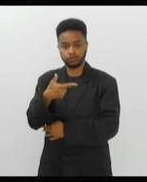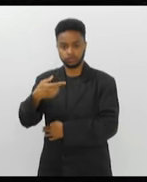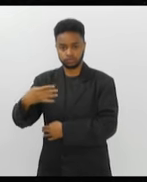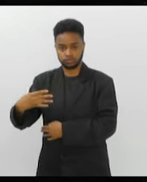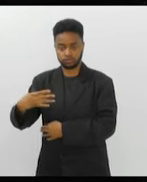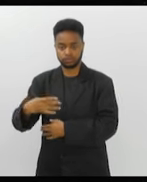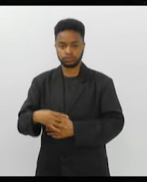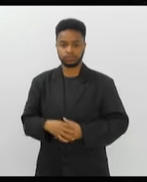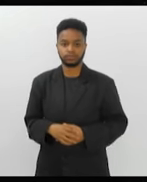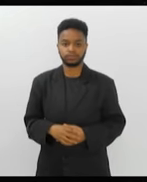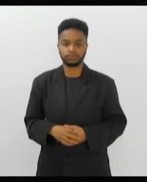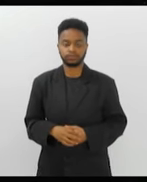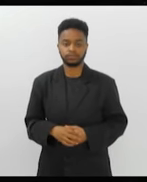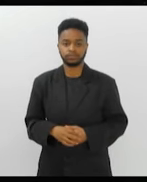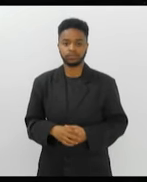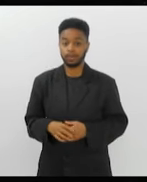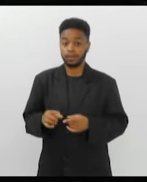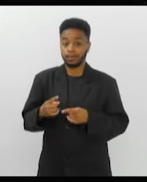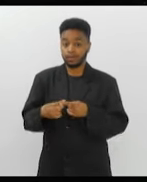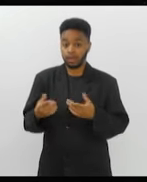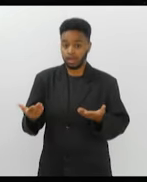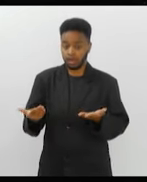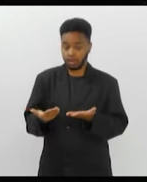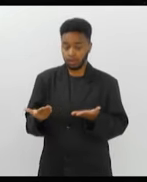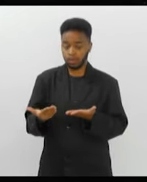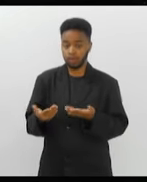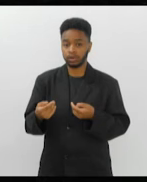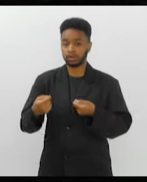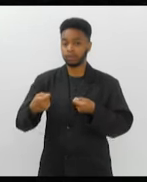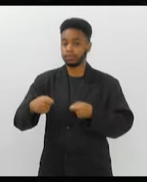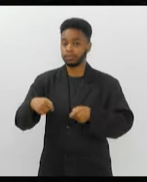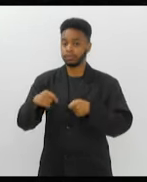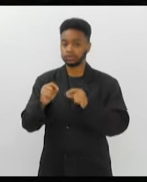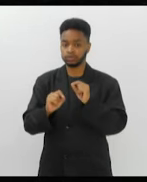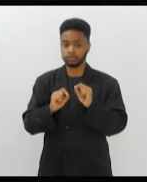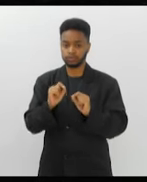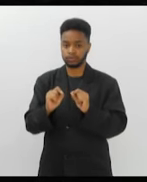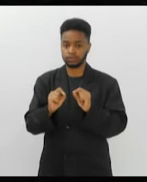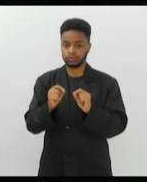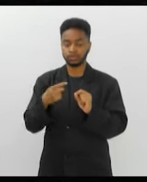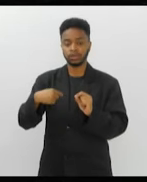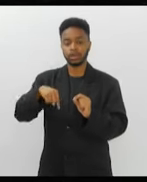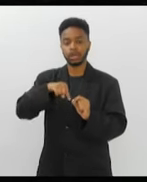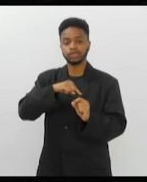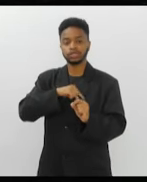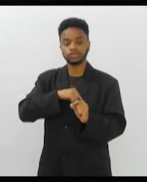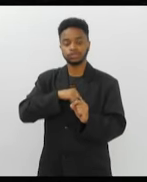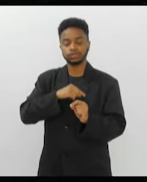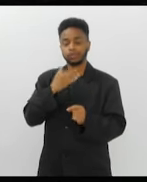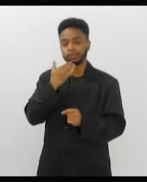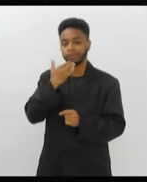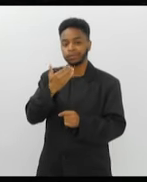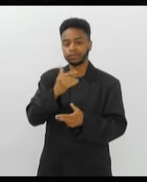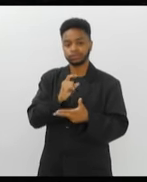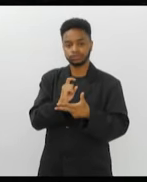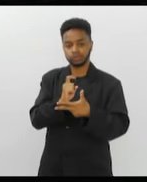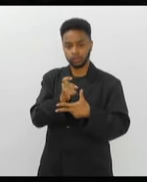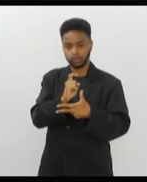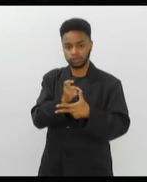2024. Porque agora vai ser necessário que nós cobremos que o Poder